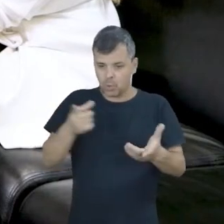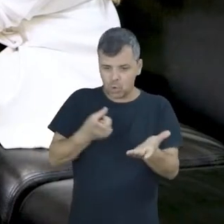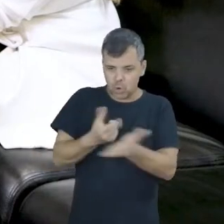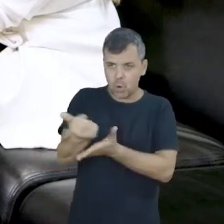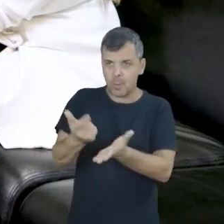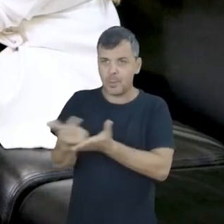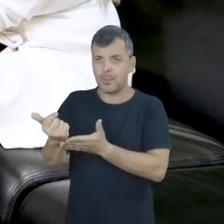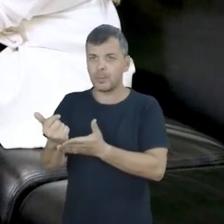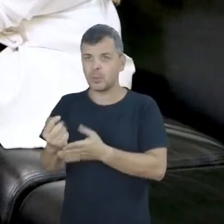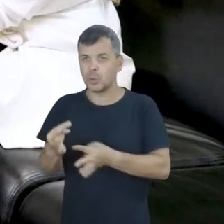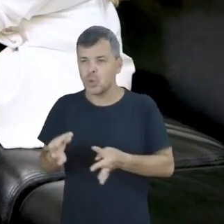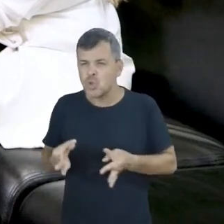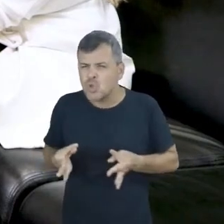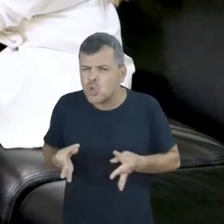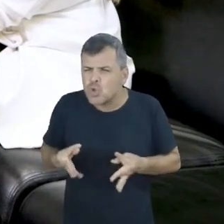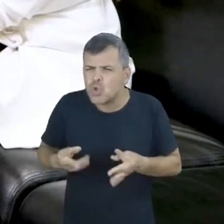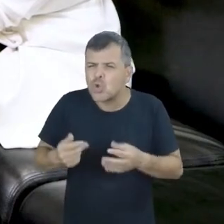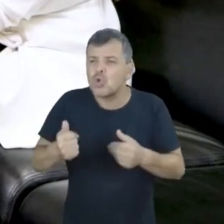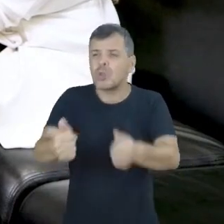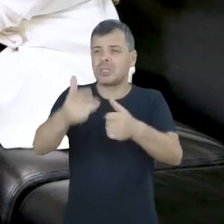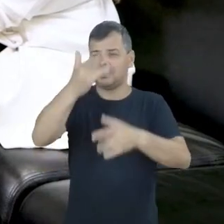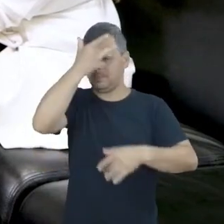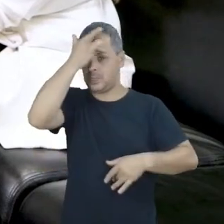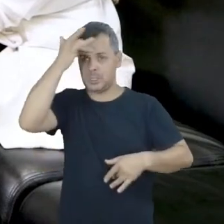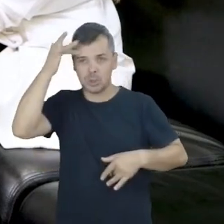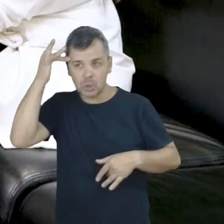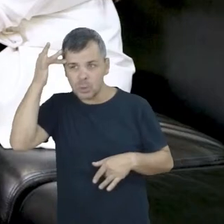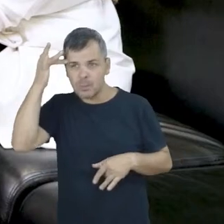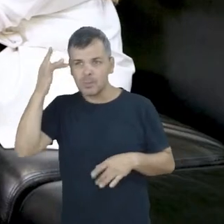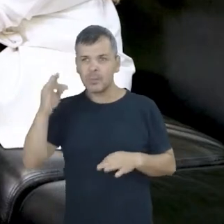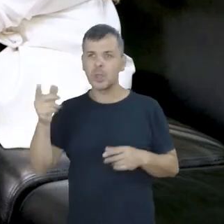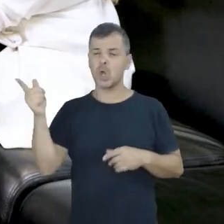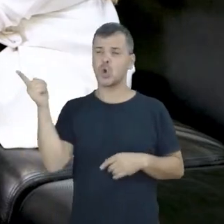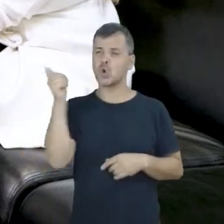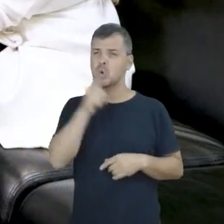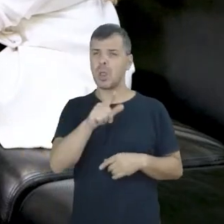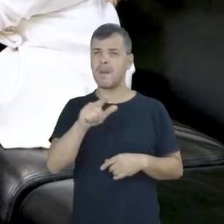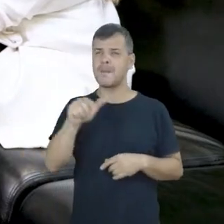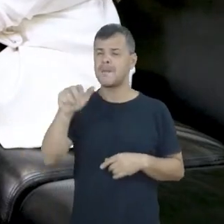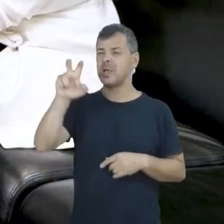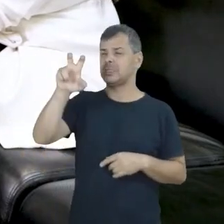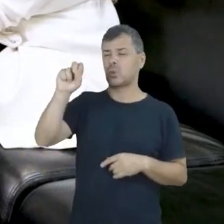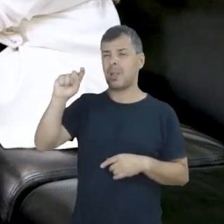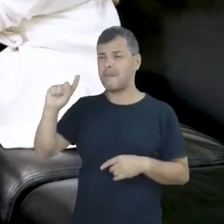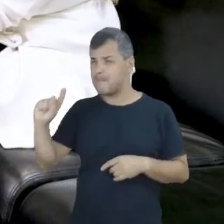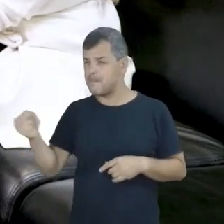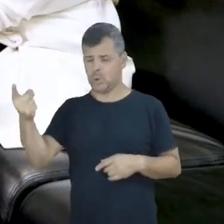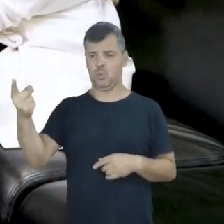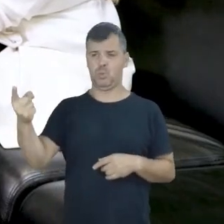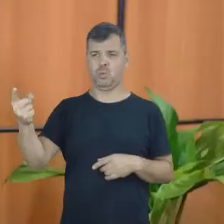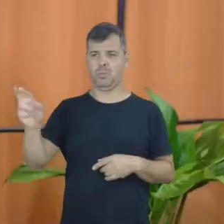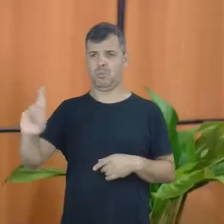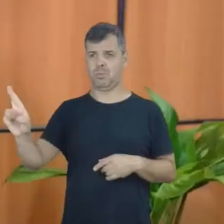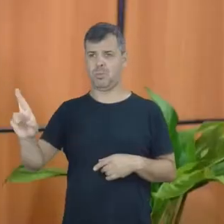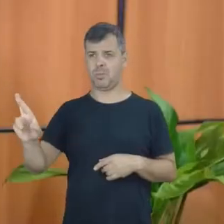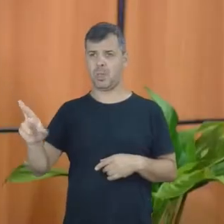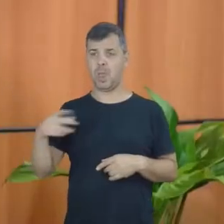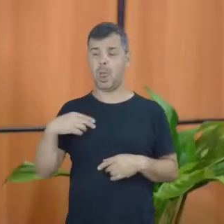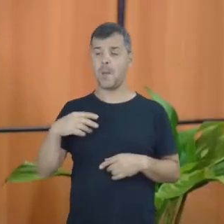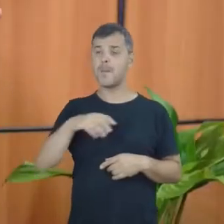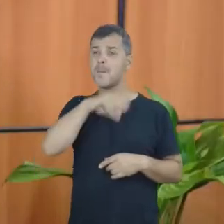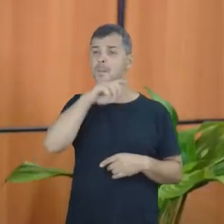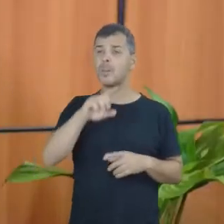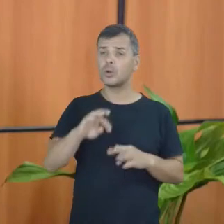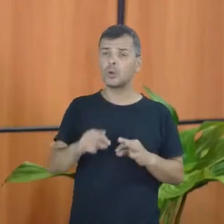no imposto de renda de todo mundo, até quem ganha ali os R$50 mil, R$40 mil, porque a isenção aqui